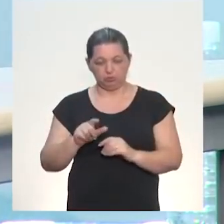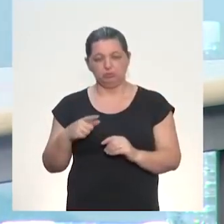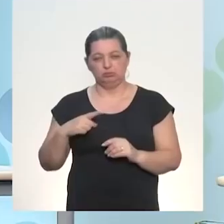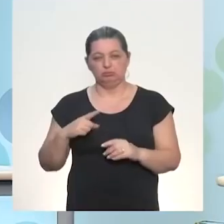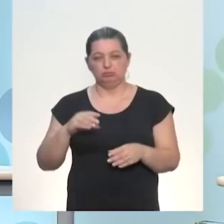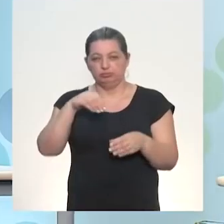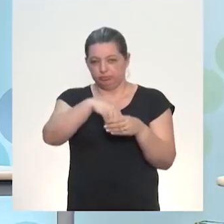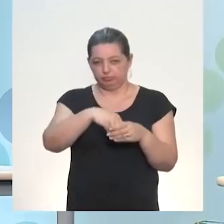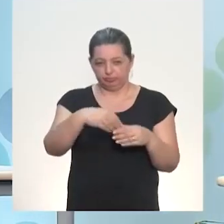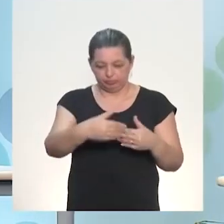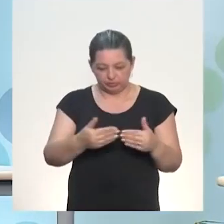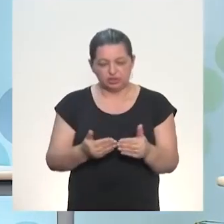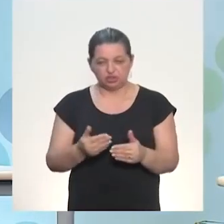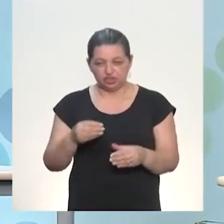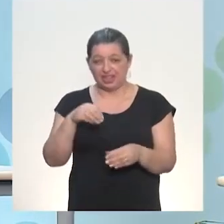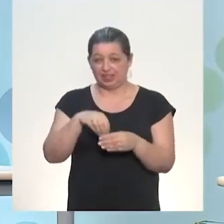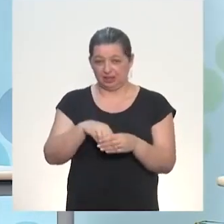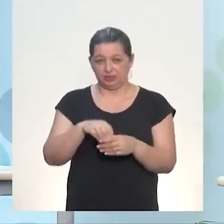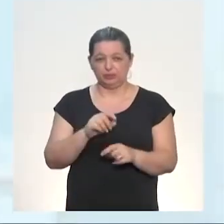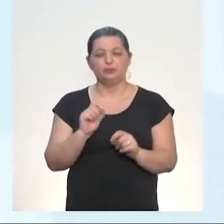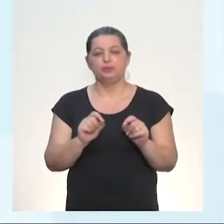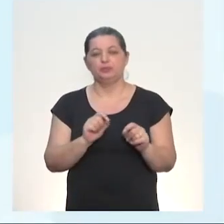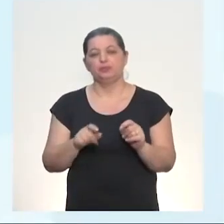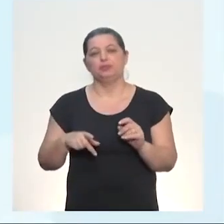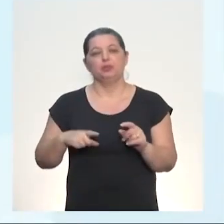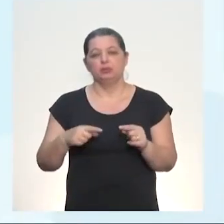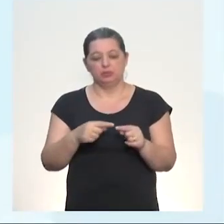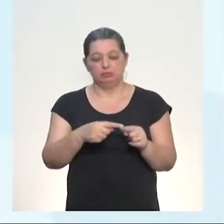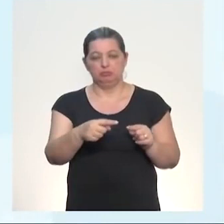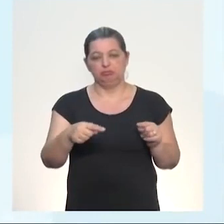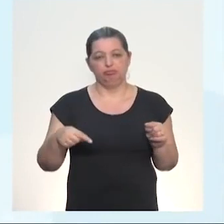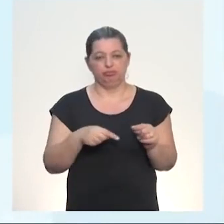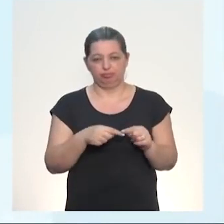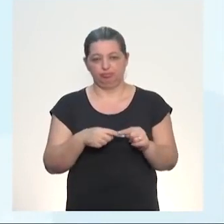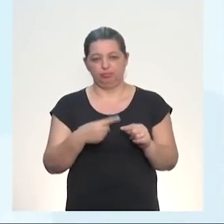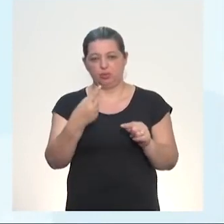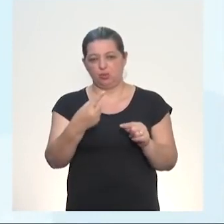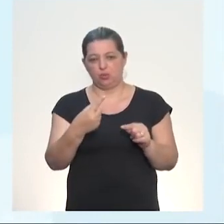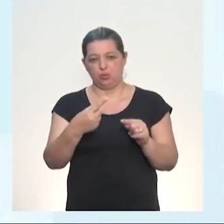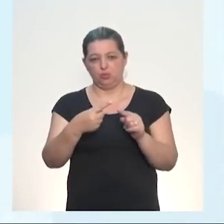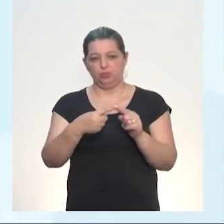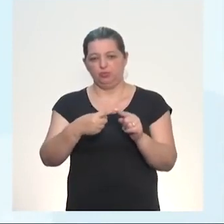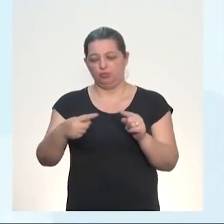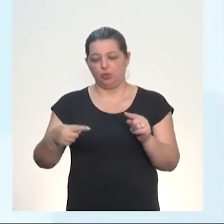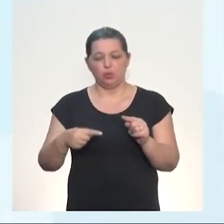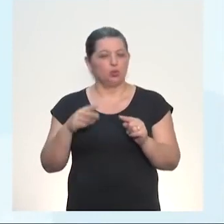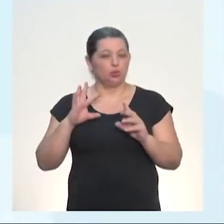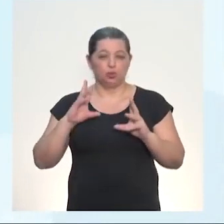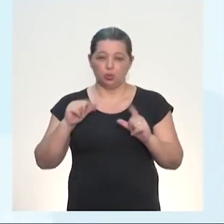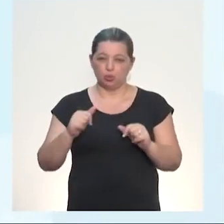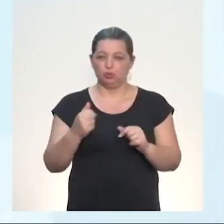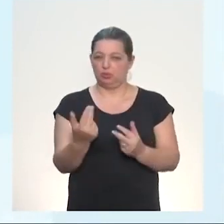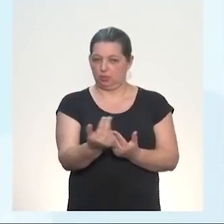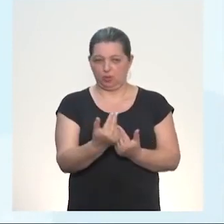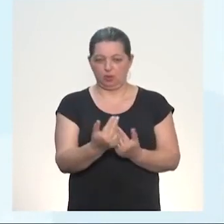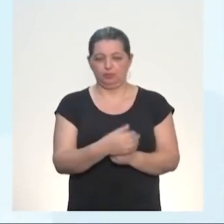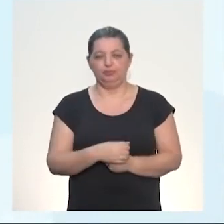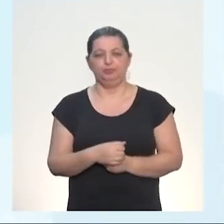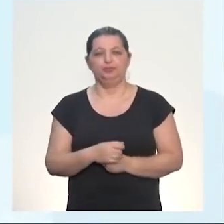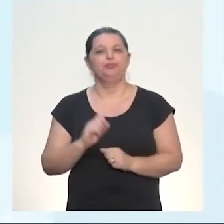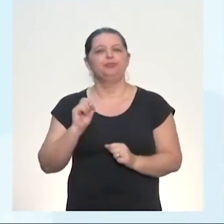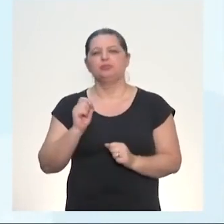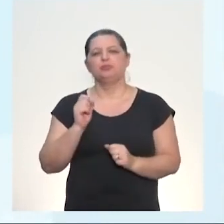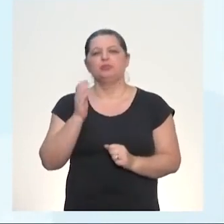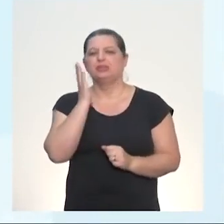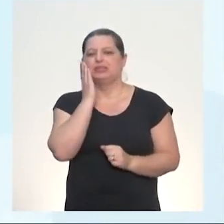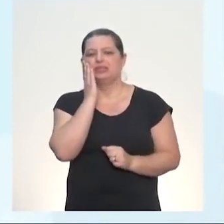dentro. Então, pode voltar para a tela. Dimensões da caixinha, 1 metro, 1 metro, 1 metro, porque é um cubo, são todas iguais? Eu quero saber o